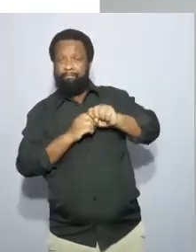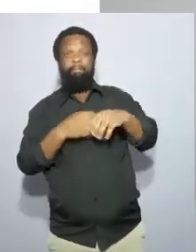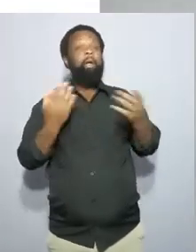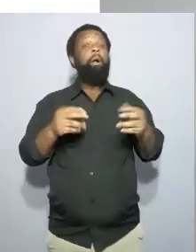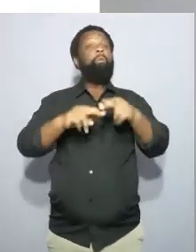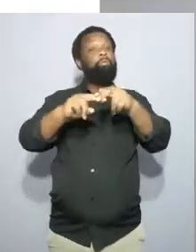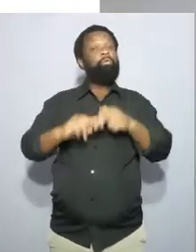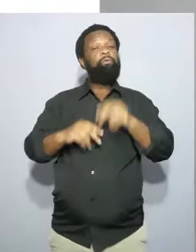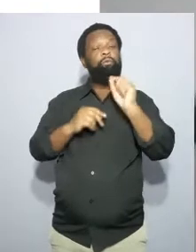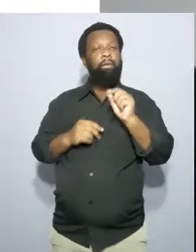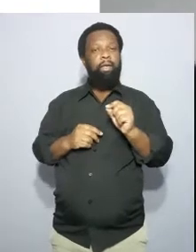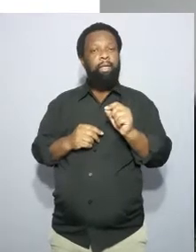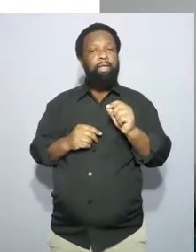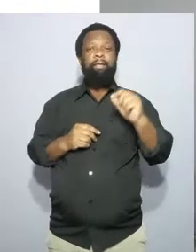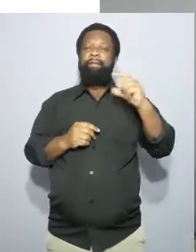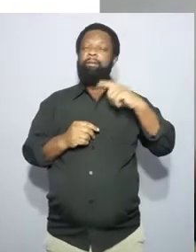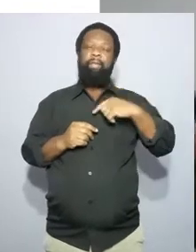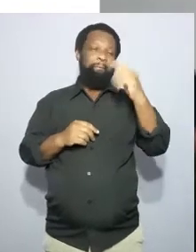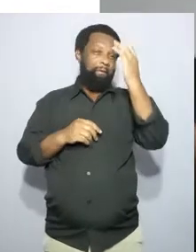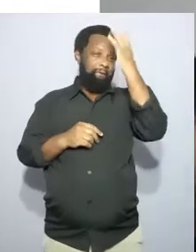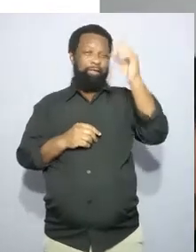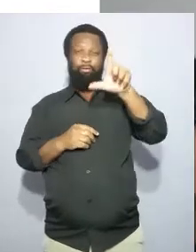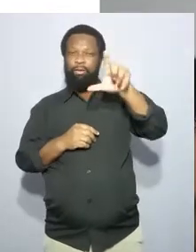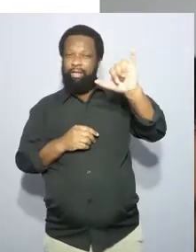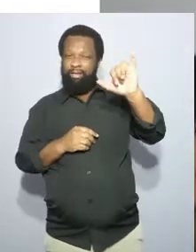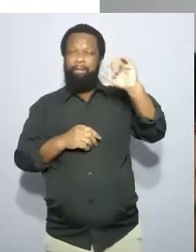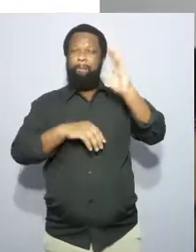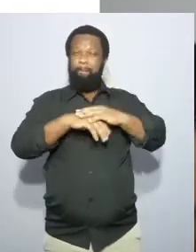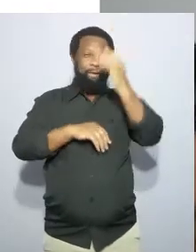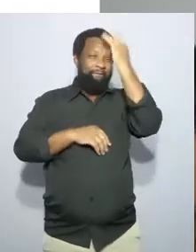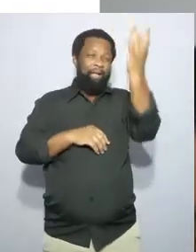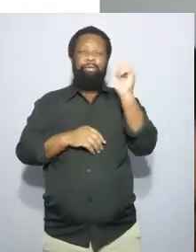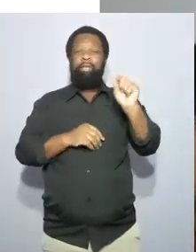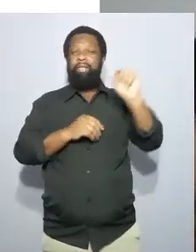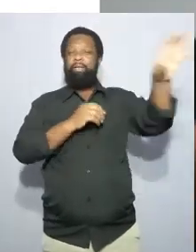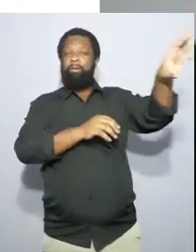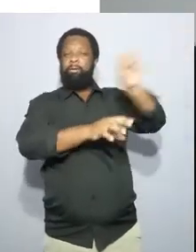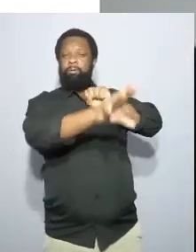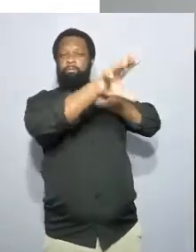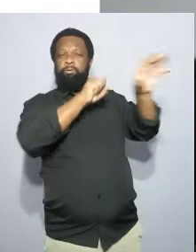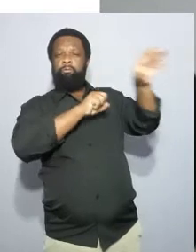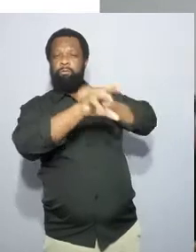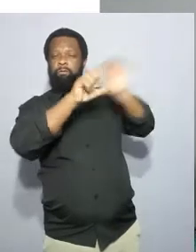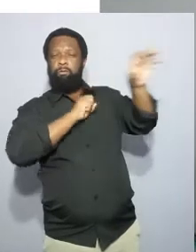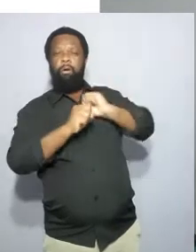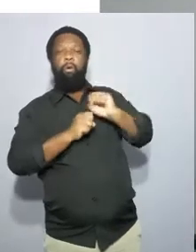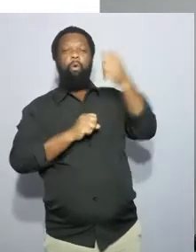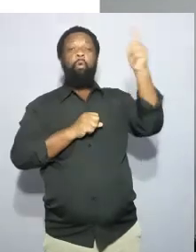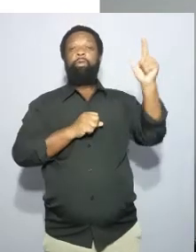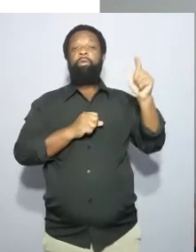isso, por essa facilidade maior, né? De receber, de atrair esse elétron,